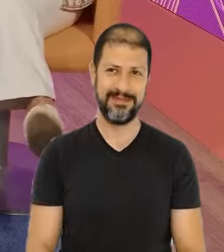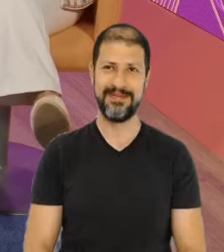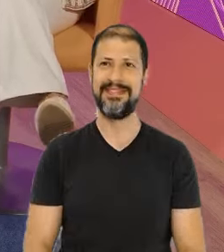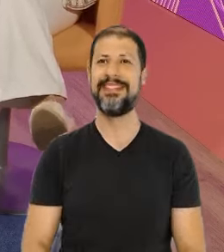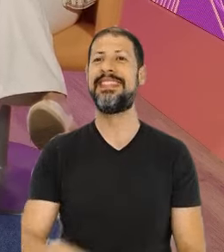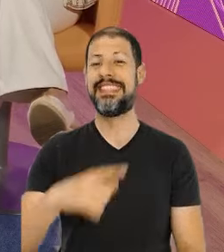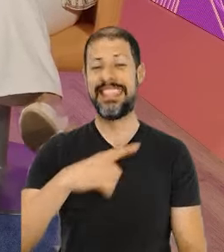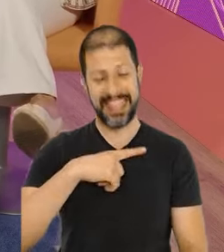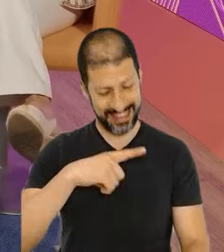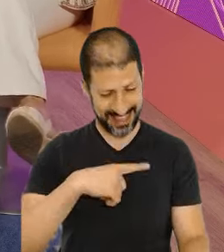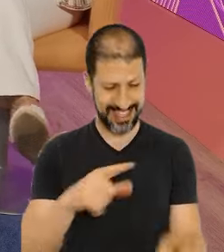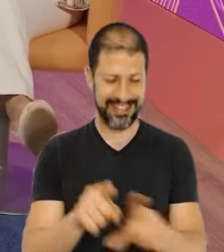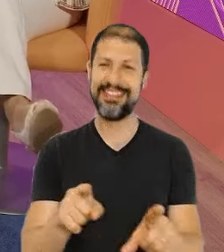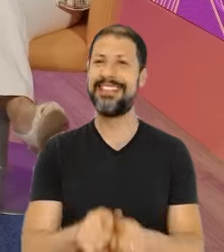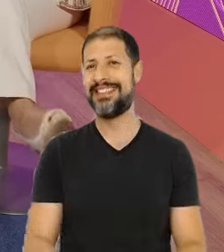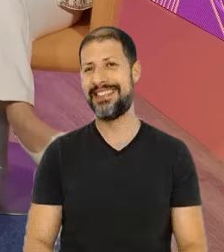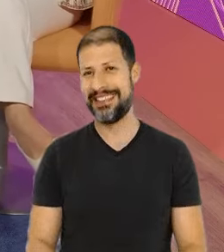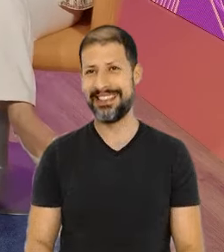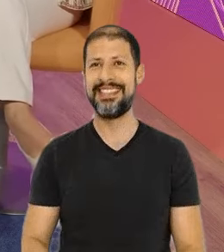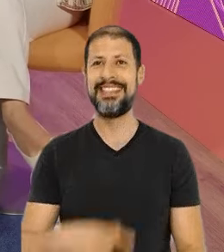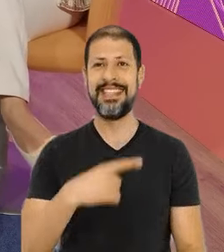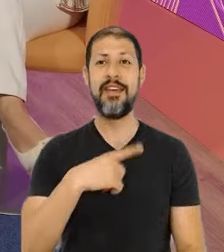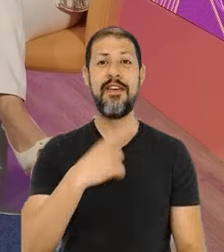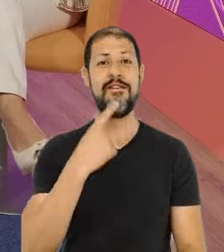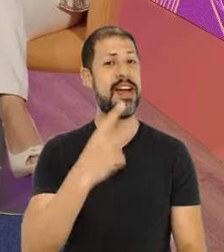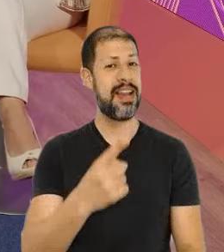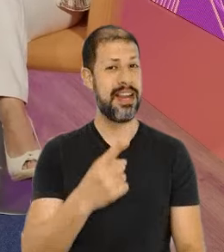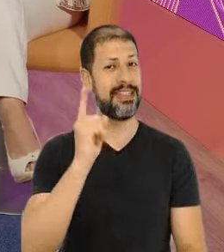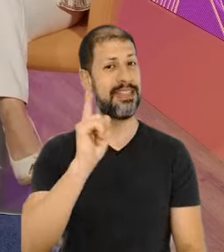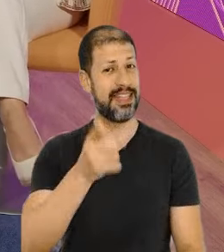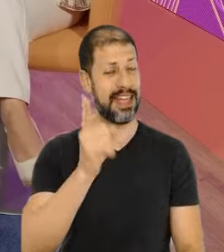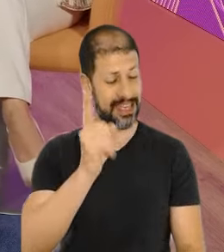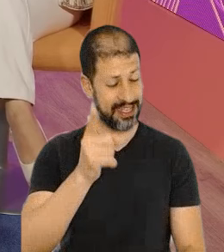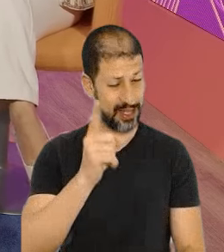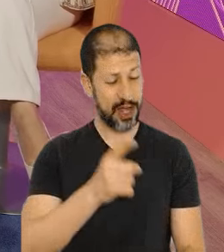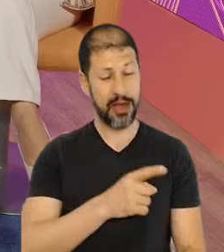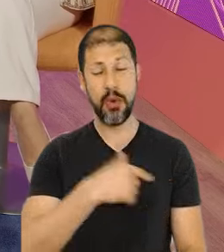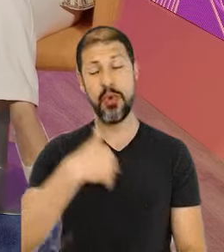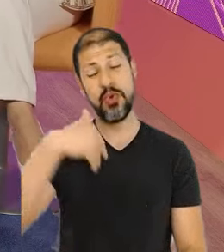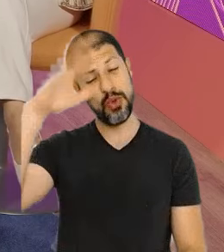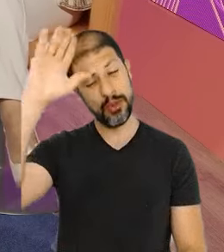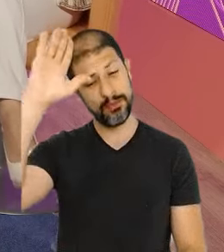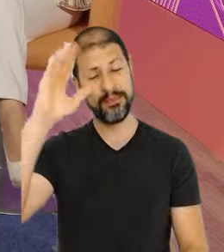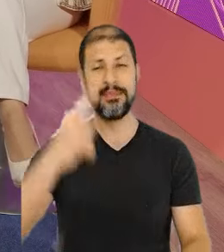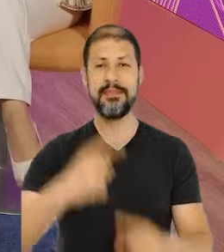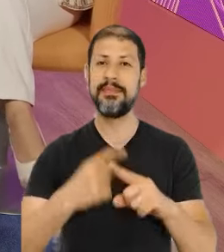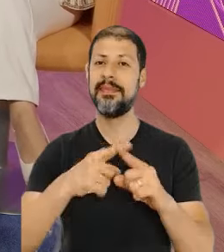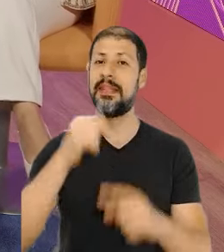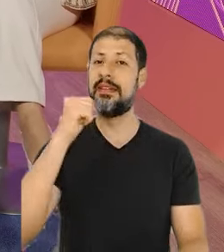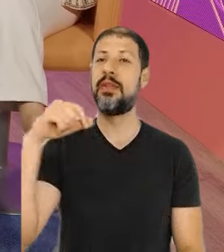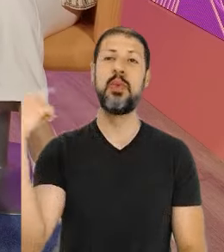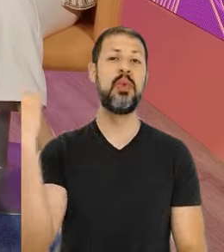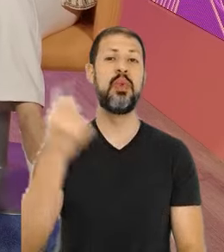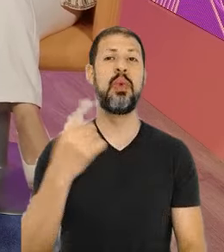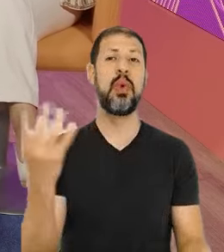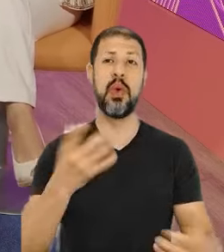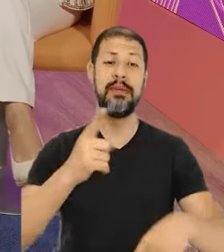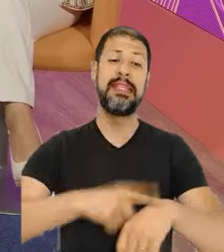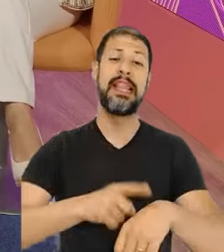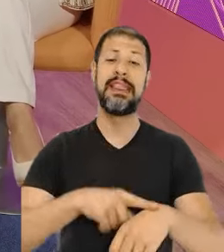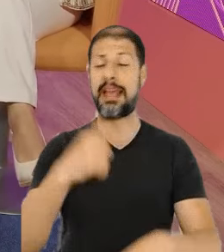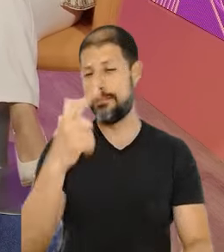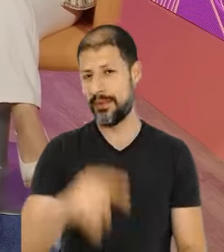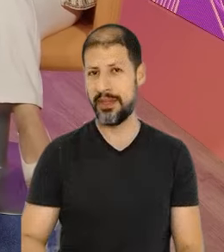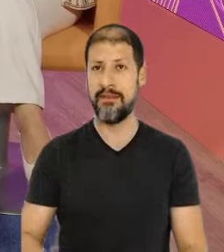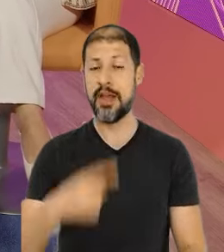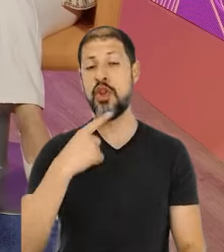tem também Oi já eu vou te dizer isso daí vai vai vai longe porque a mulherada hoje tá muito sem tempo não é